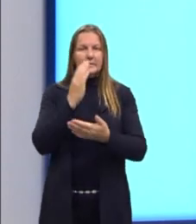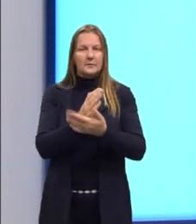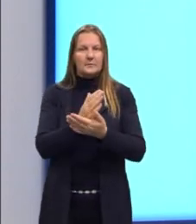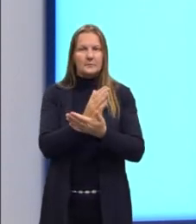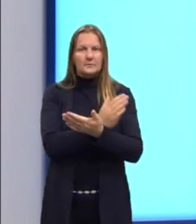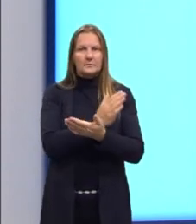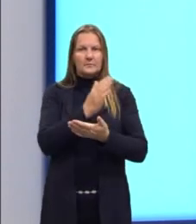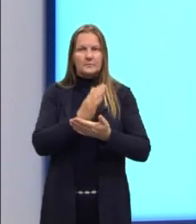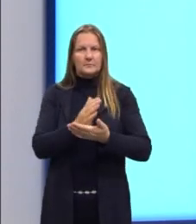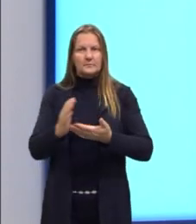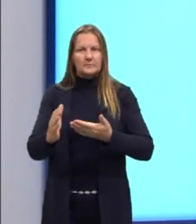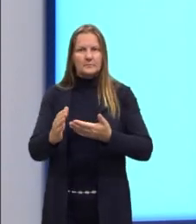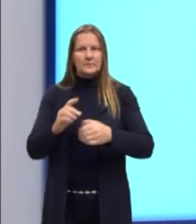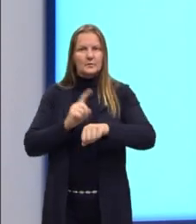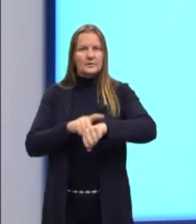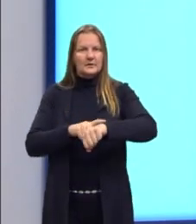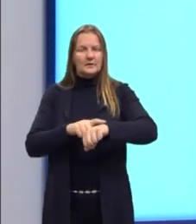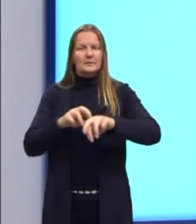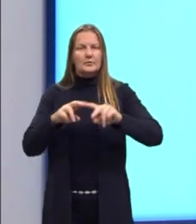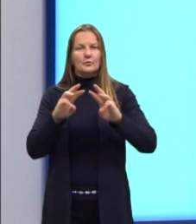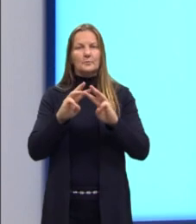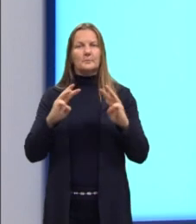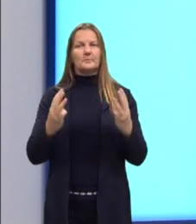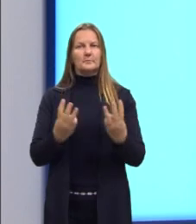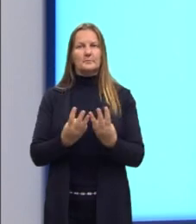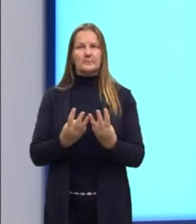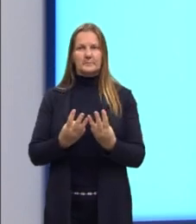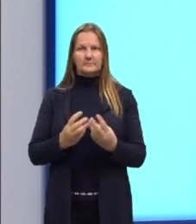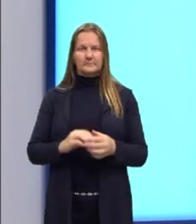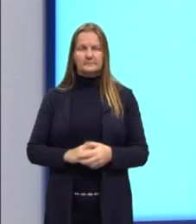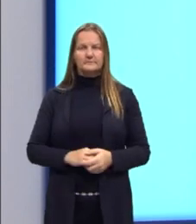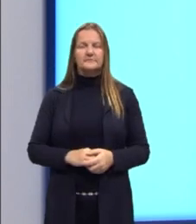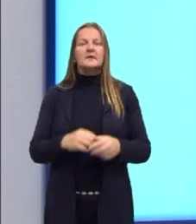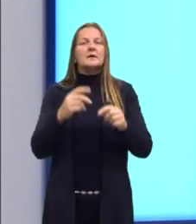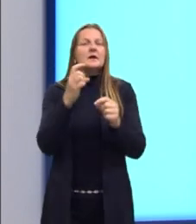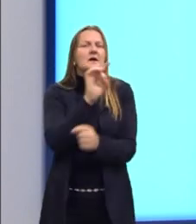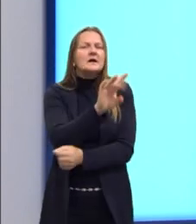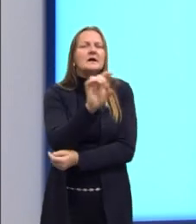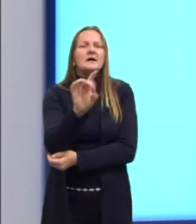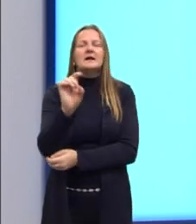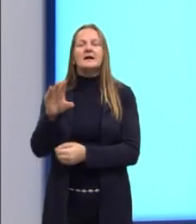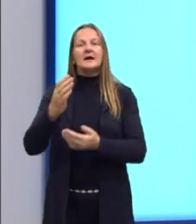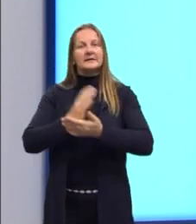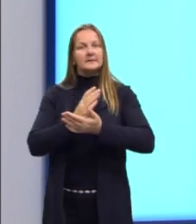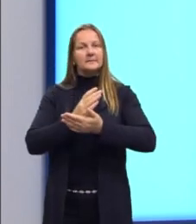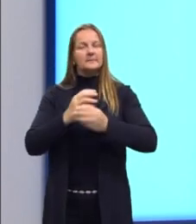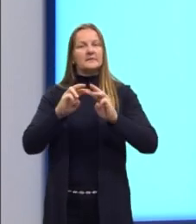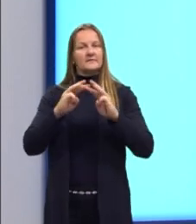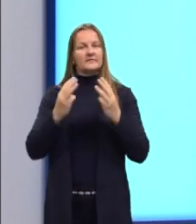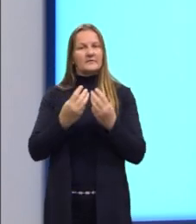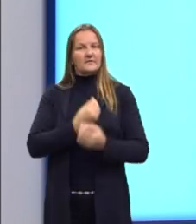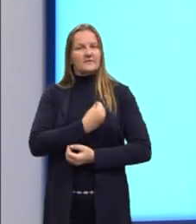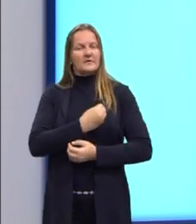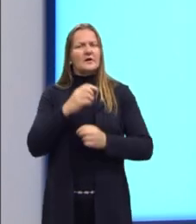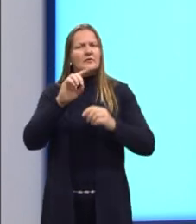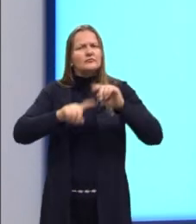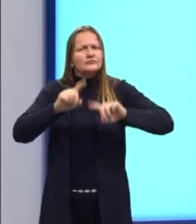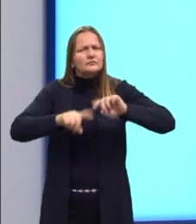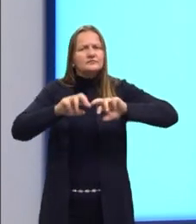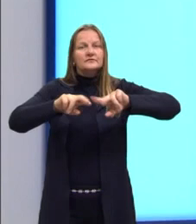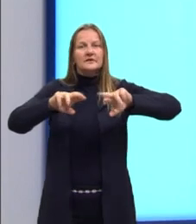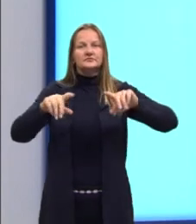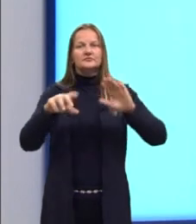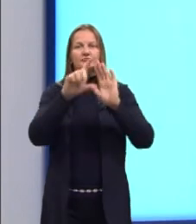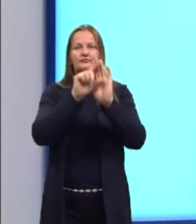isso é metade é a metade na massa do elemento bom então para cada minha vida que passa a atividade vai